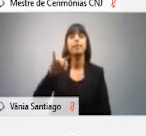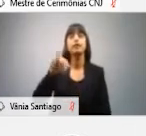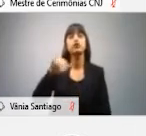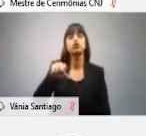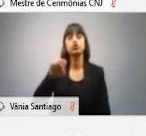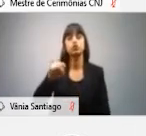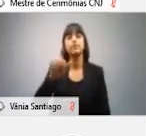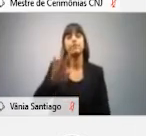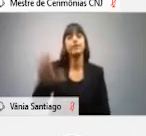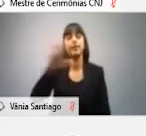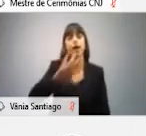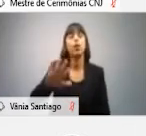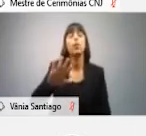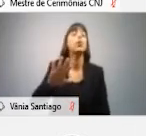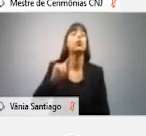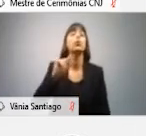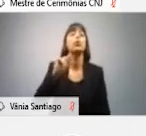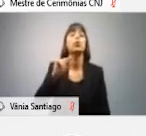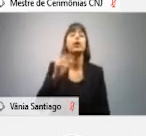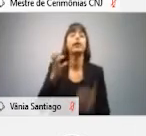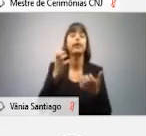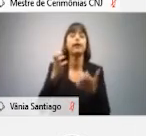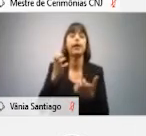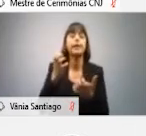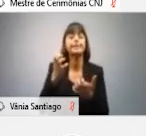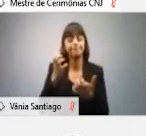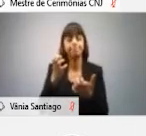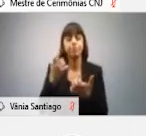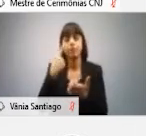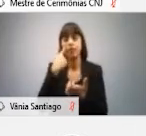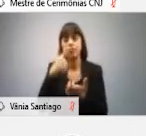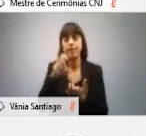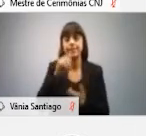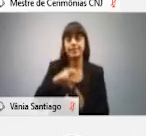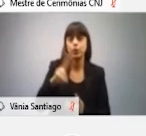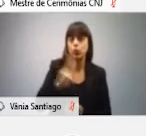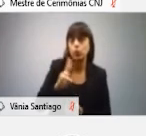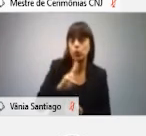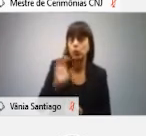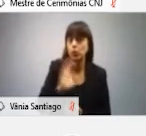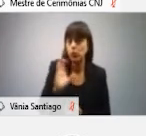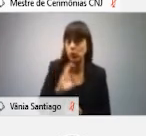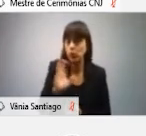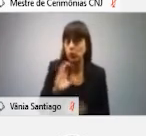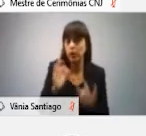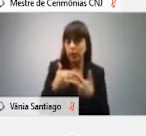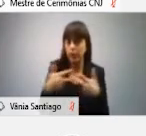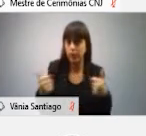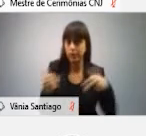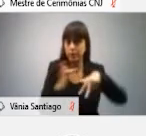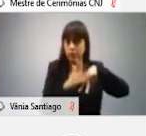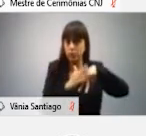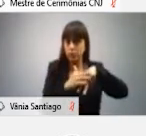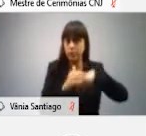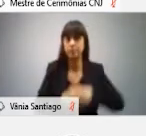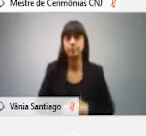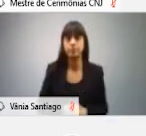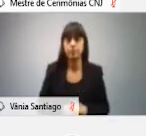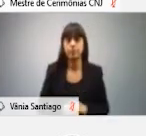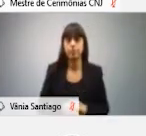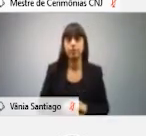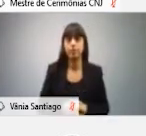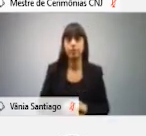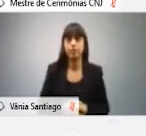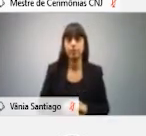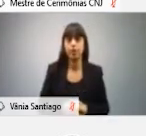essas questões de uma emergência, de uma urgência. A equipe da telemedicina é uma